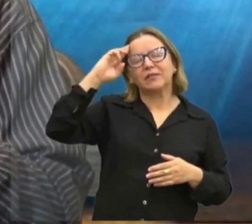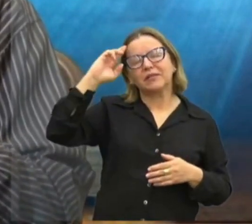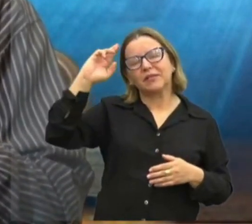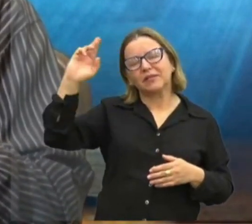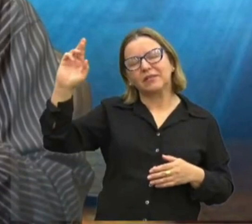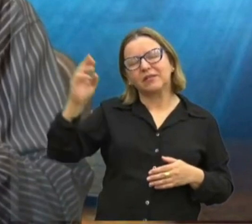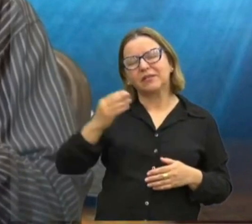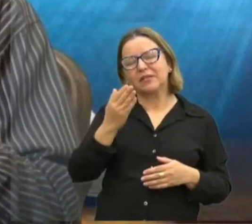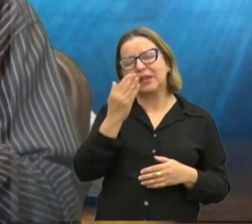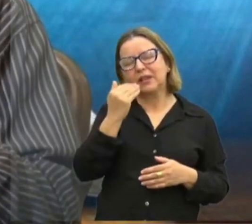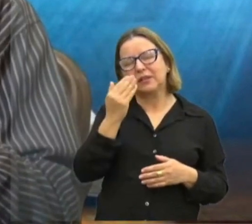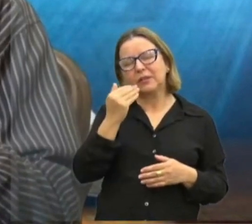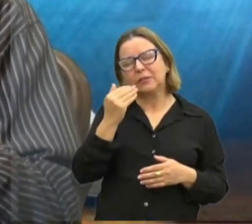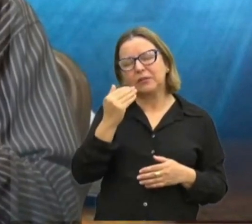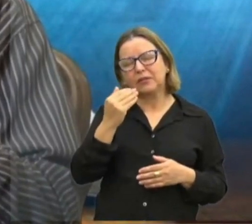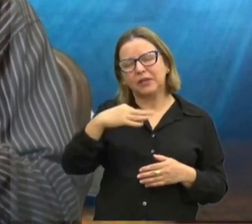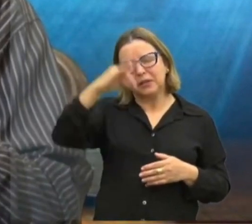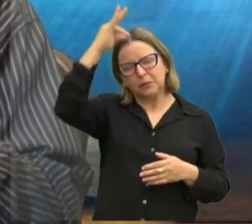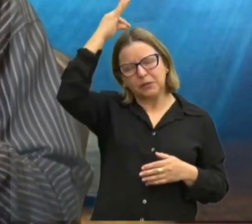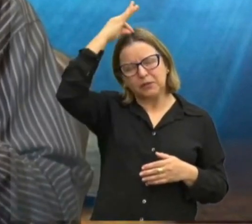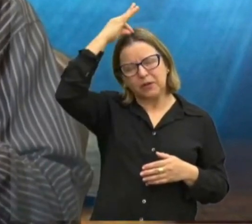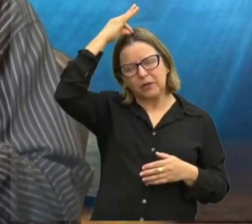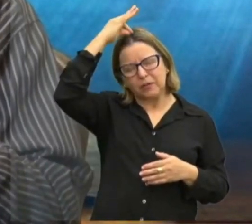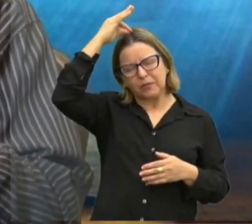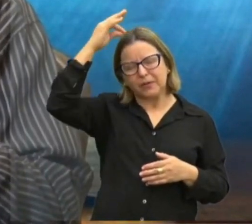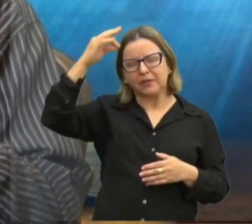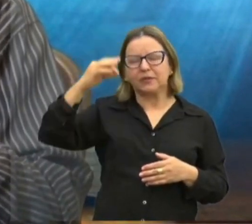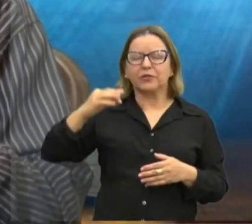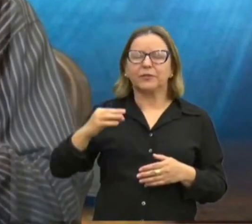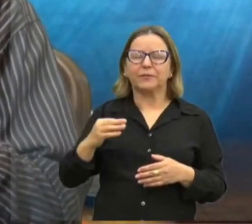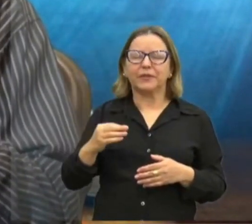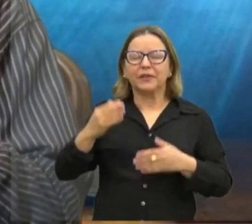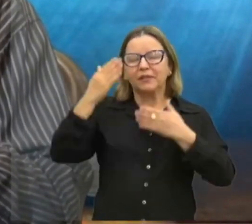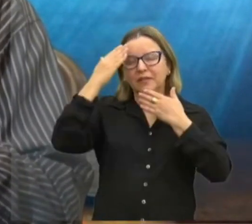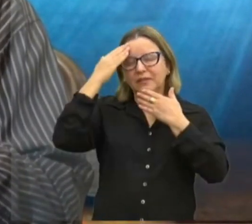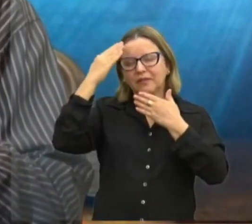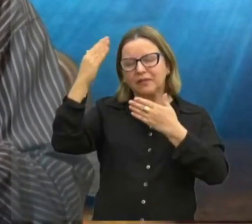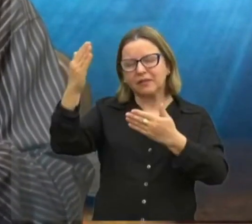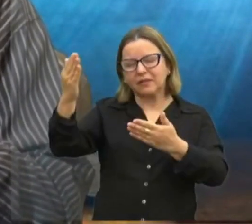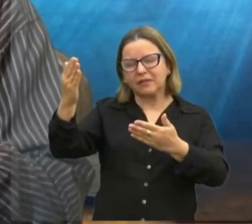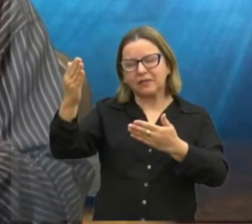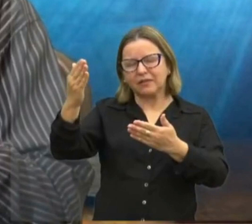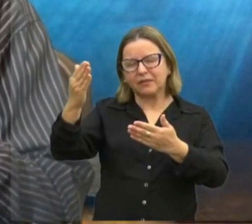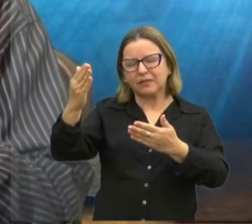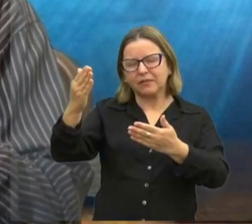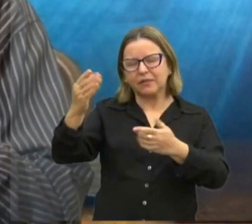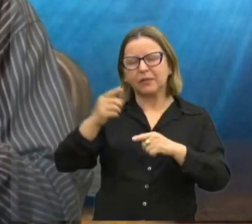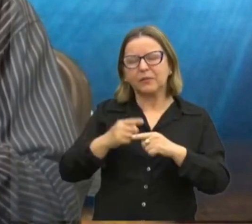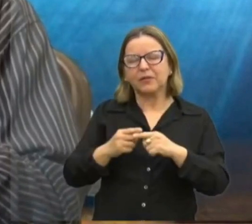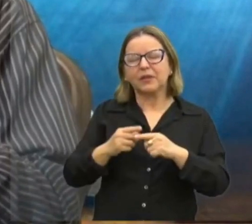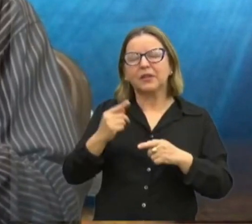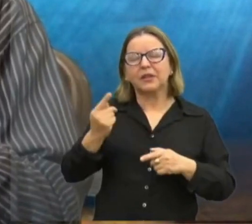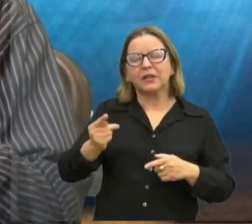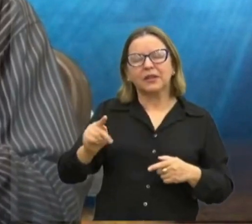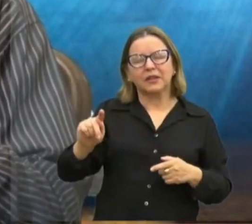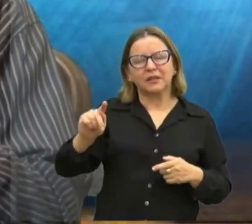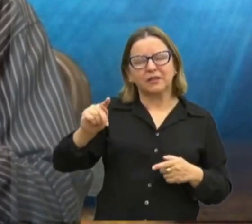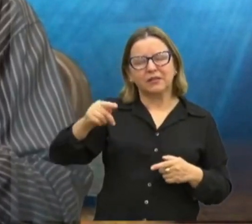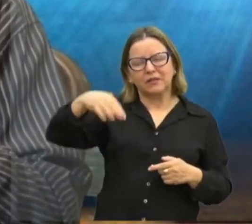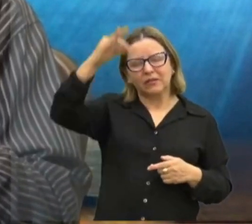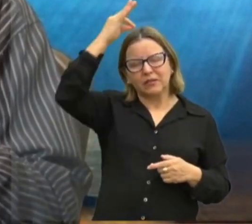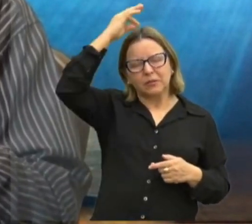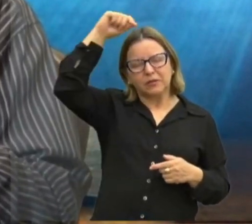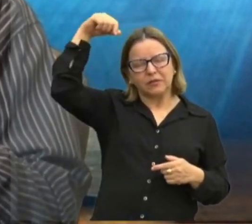nos alimentarmos do Senhor. E te damos graças, porque o Teu Santo Espírito trabalha com a